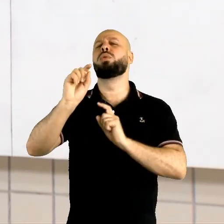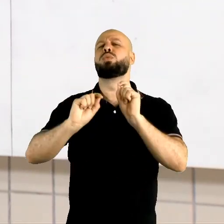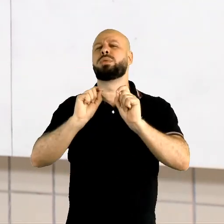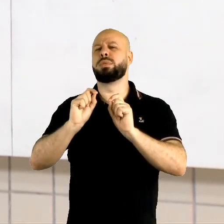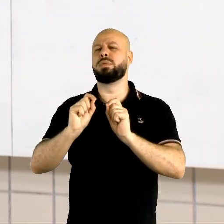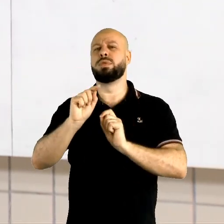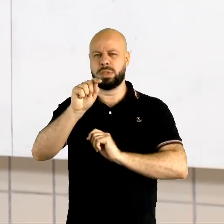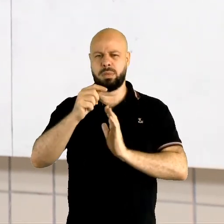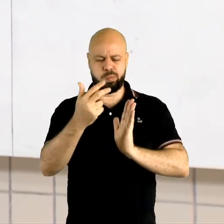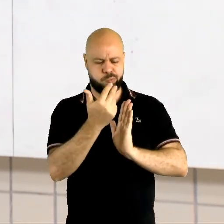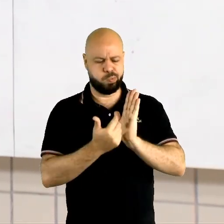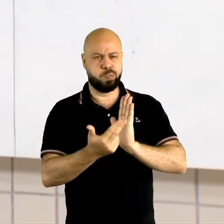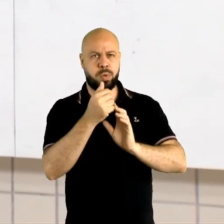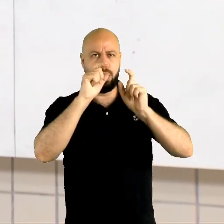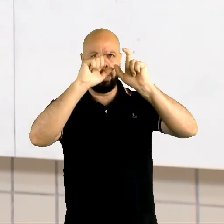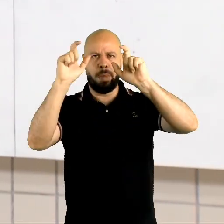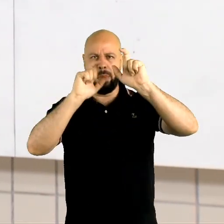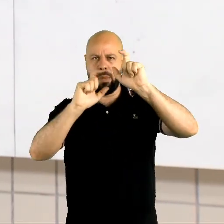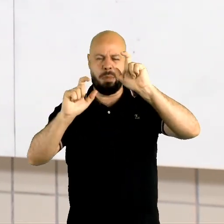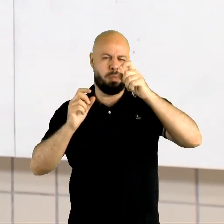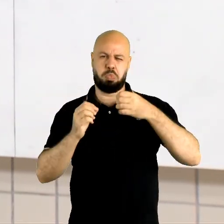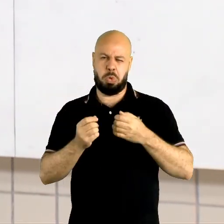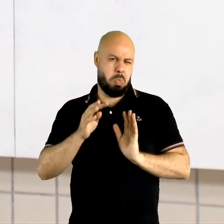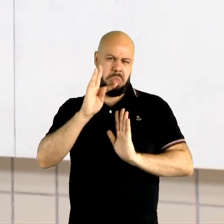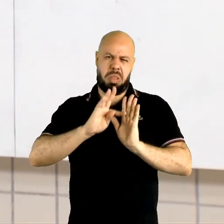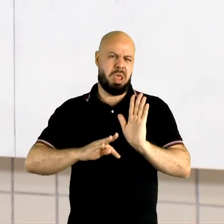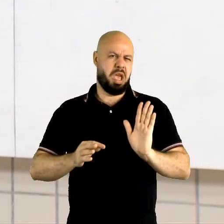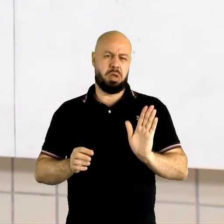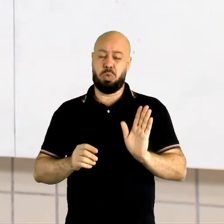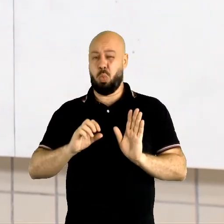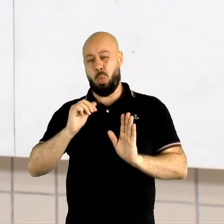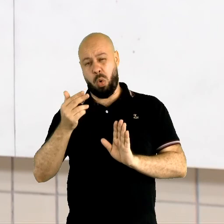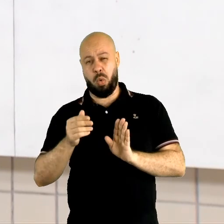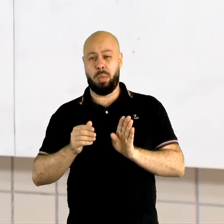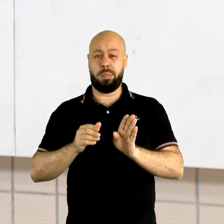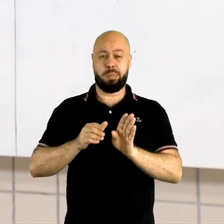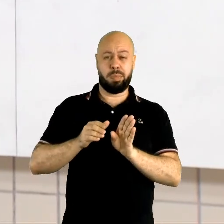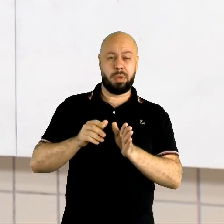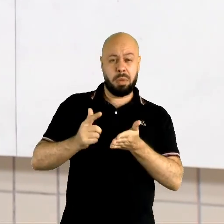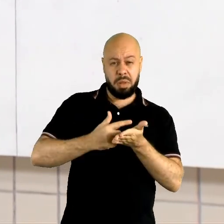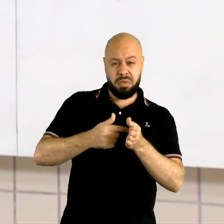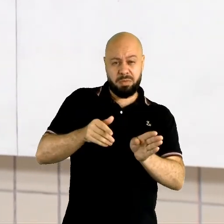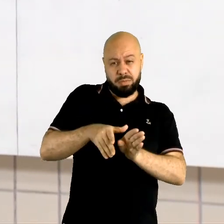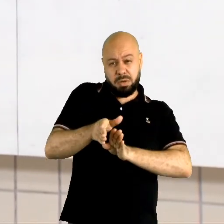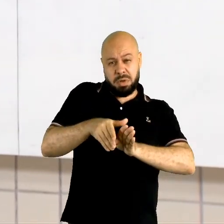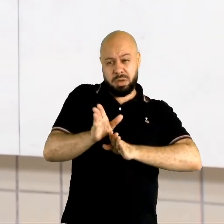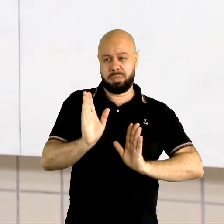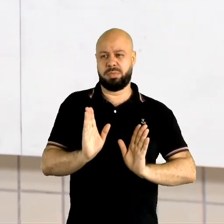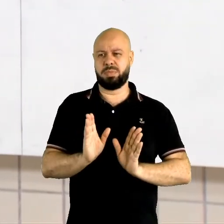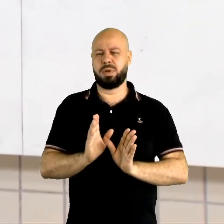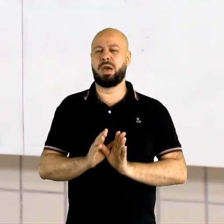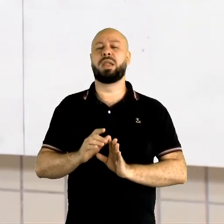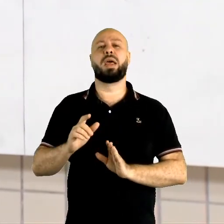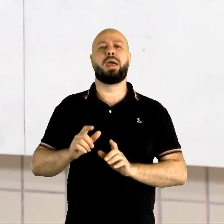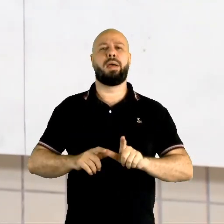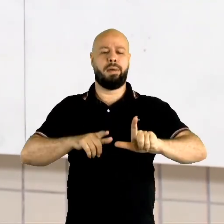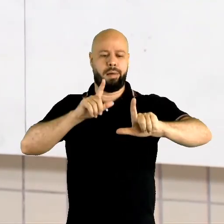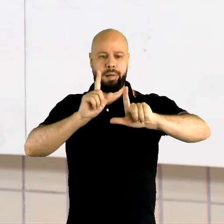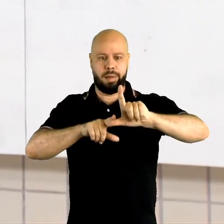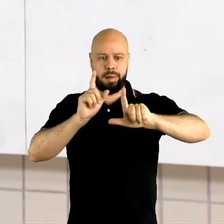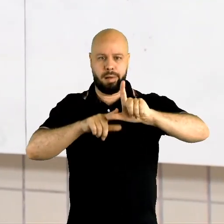desenho, uma história em quadrinho, ou um texto, ou um manual de instrução, letras legíveis,